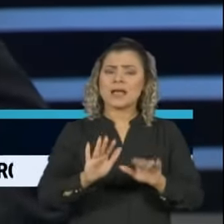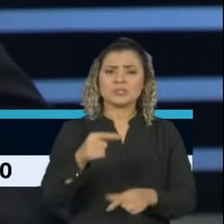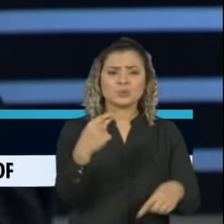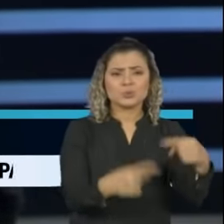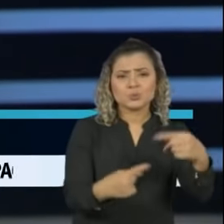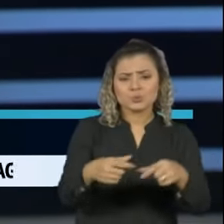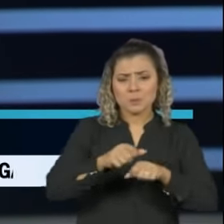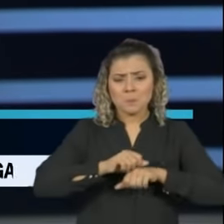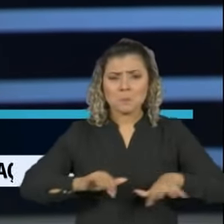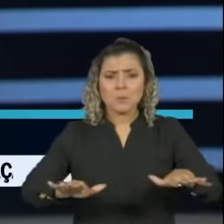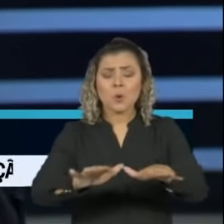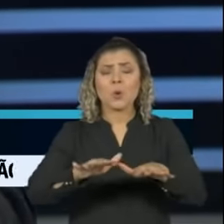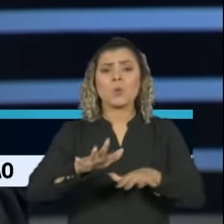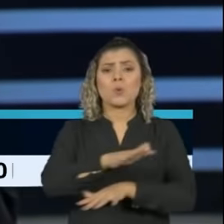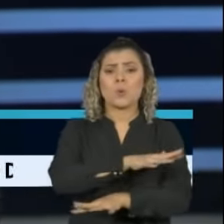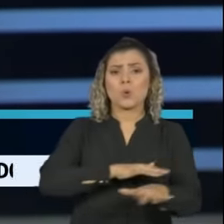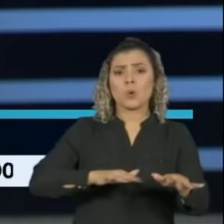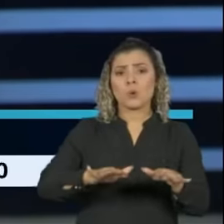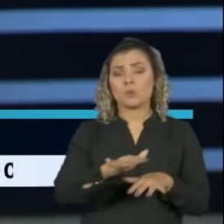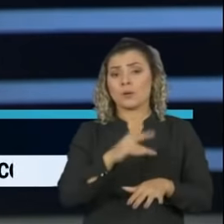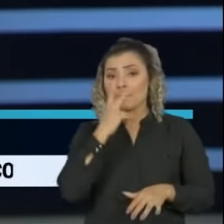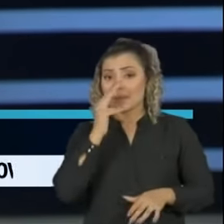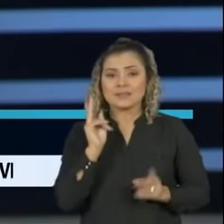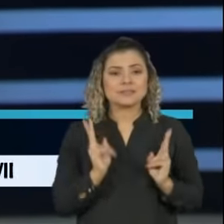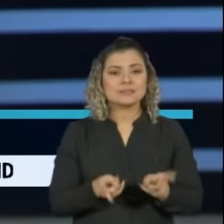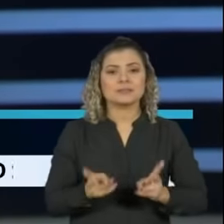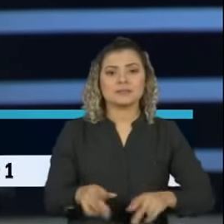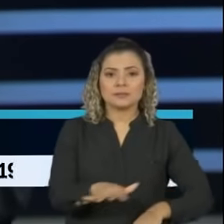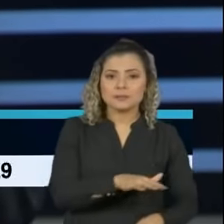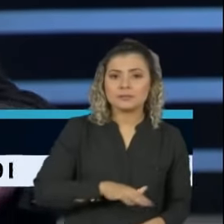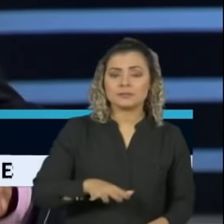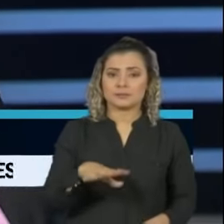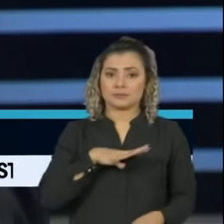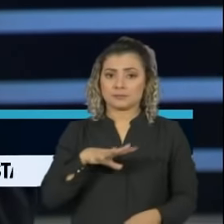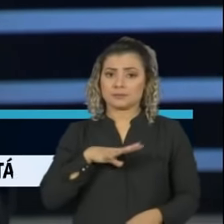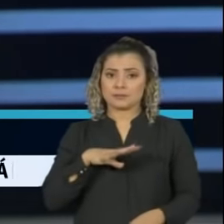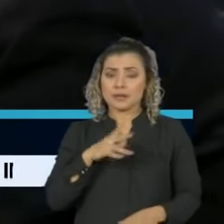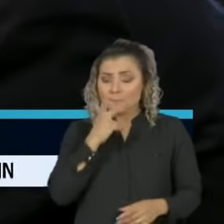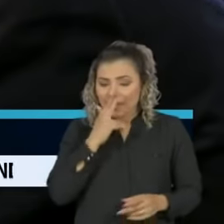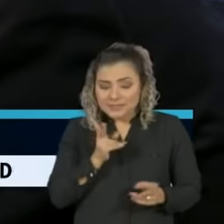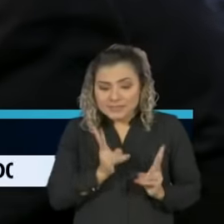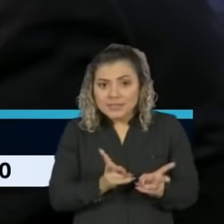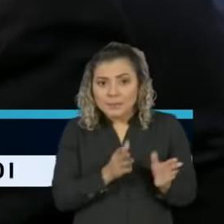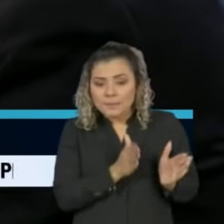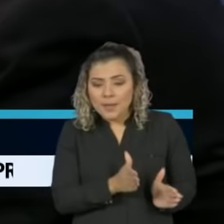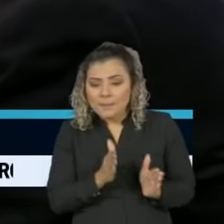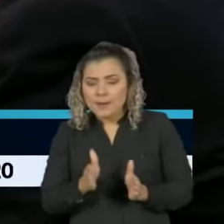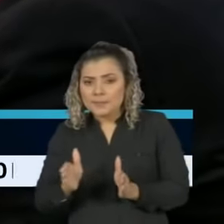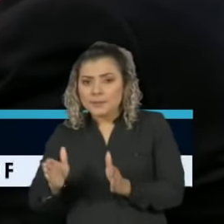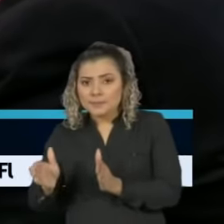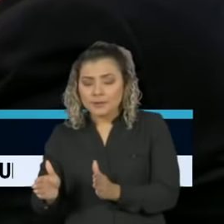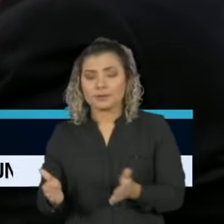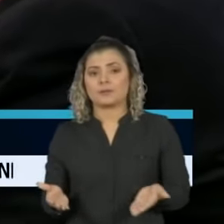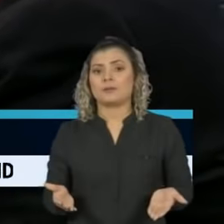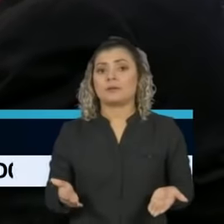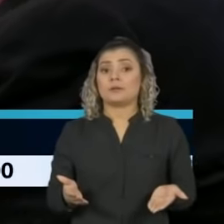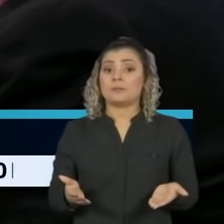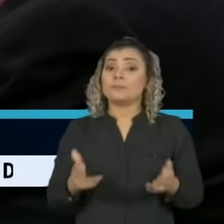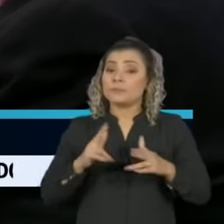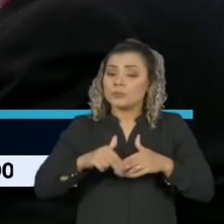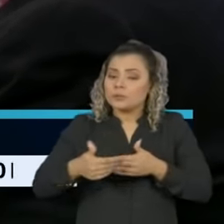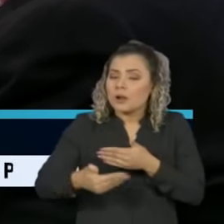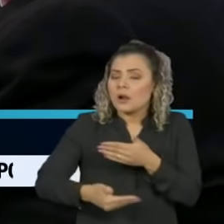ela se dá num gerúndio, a gente está num gerúndio. Isso significa que a gente está num processo. Neste momento, não há